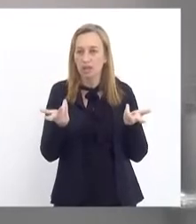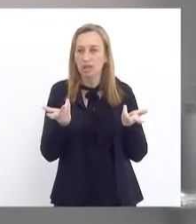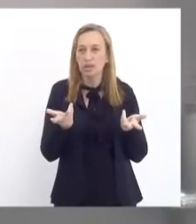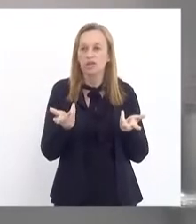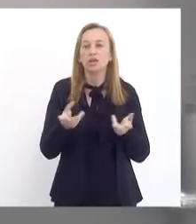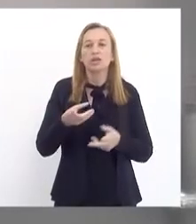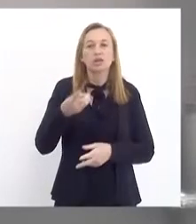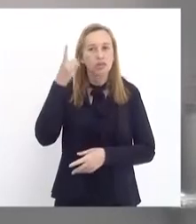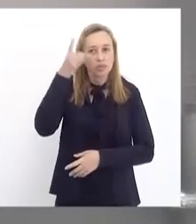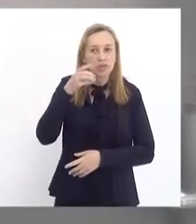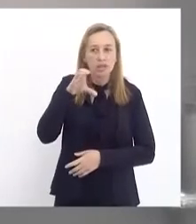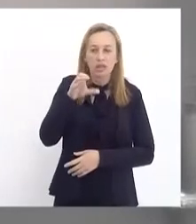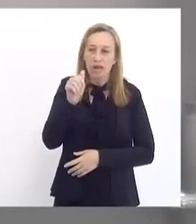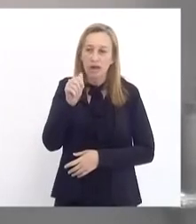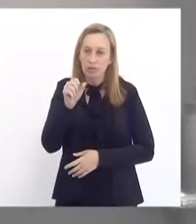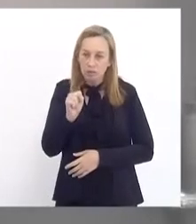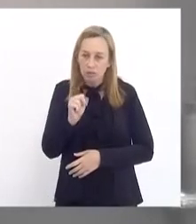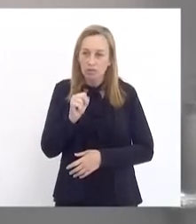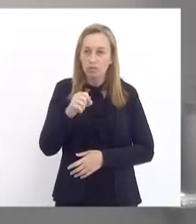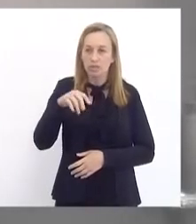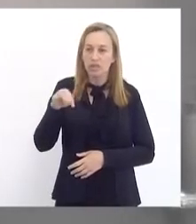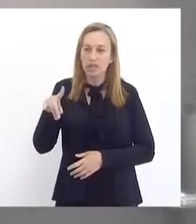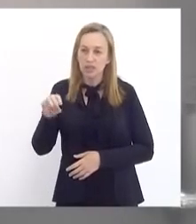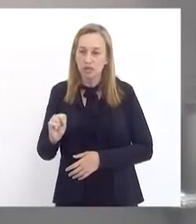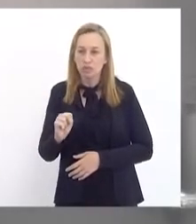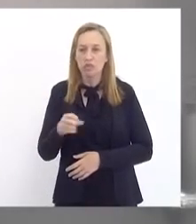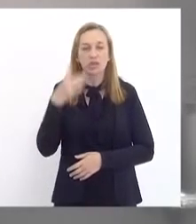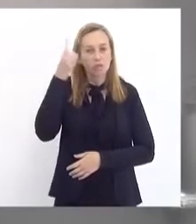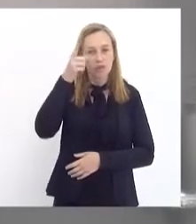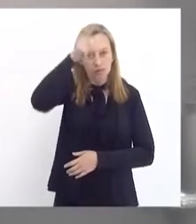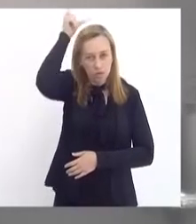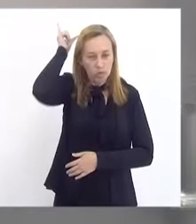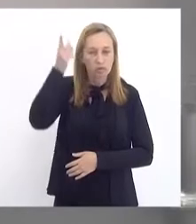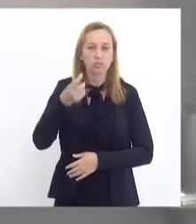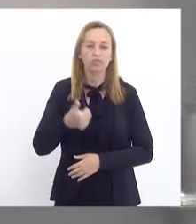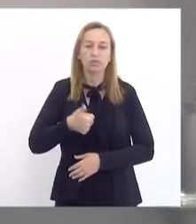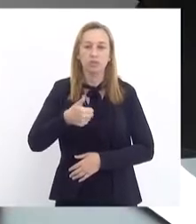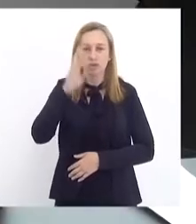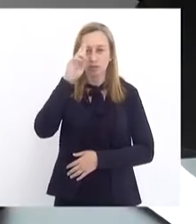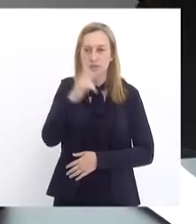Carlos Macedo para debater o tema conosco. Deputado Luiz Paulo. Primeiro, senhor presidente,